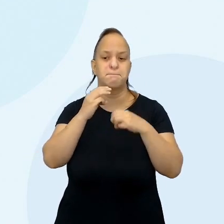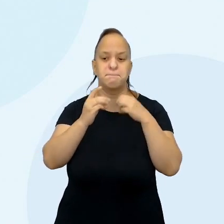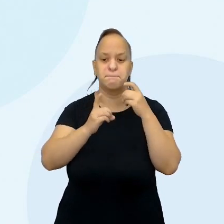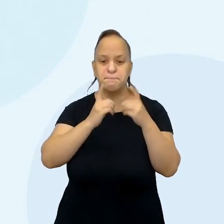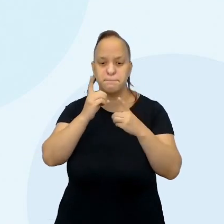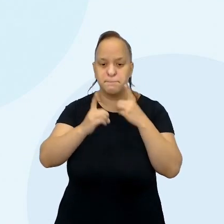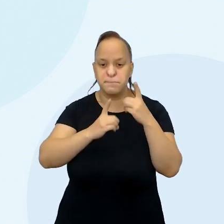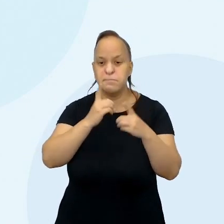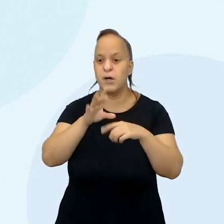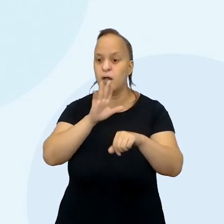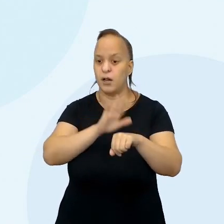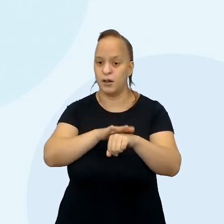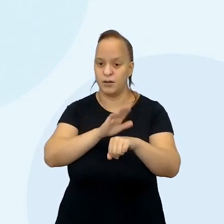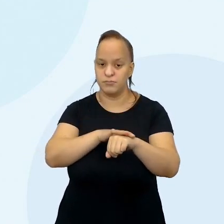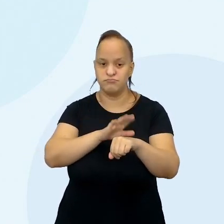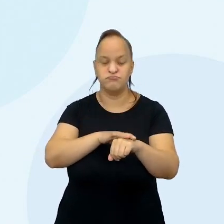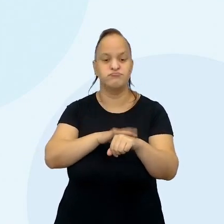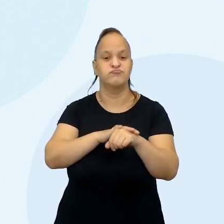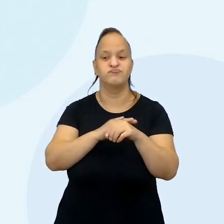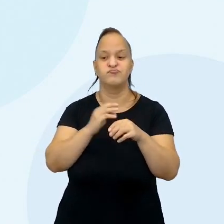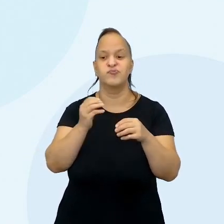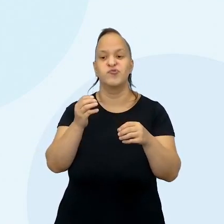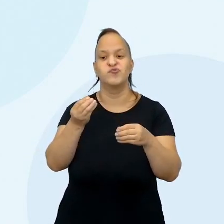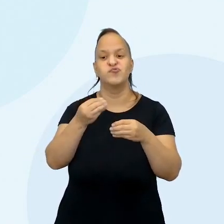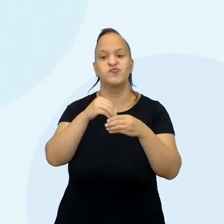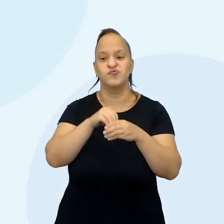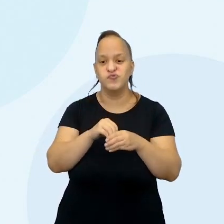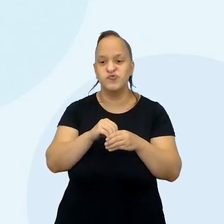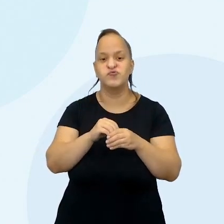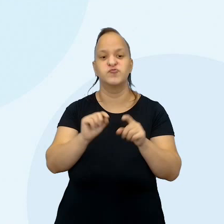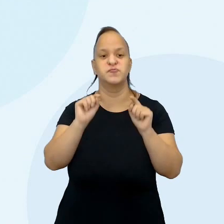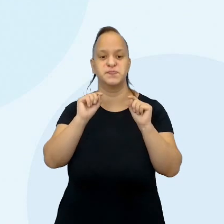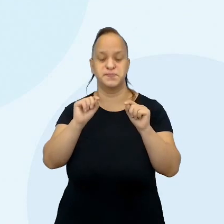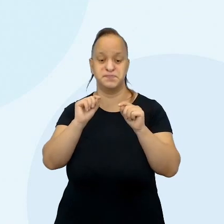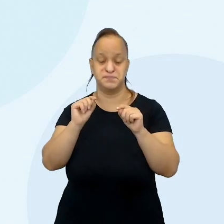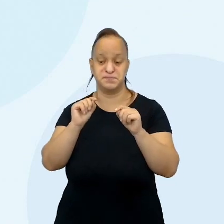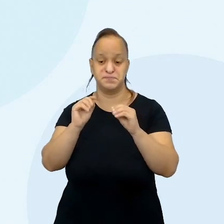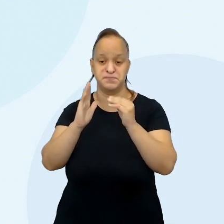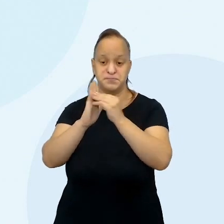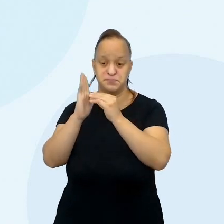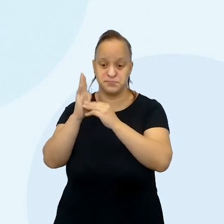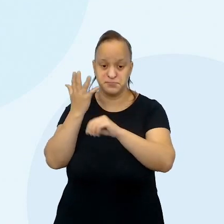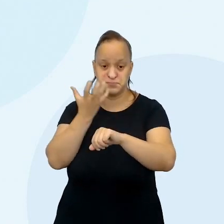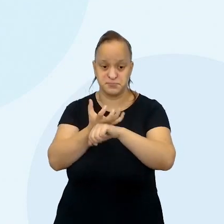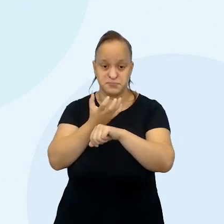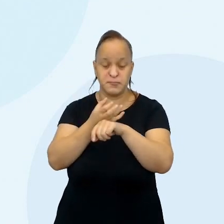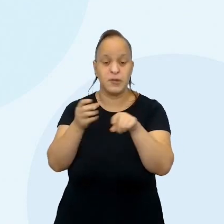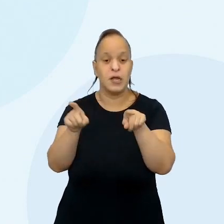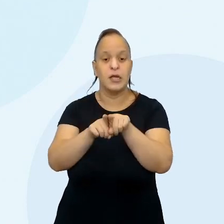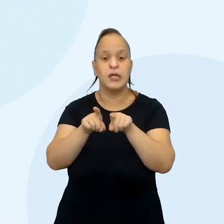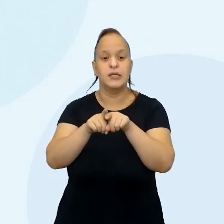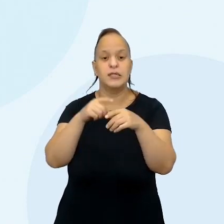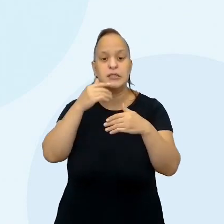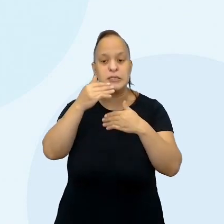da metodologia ativa com os componentes da unidade curricular, e o